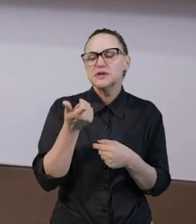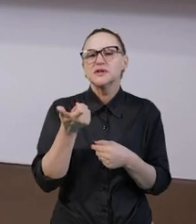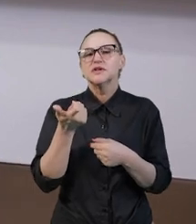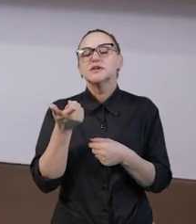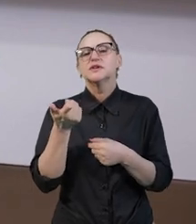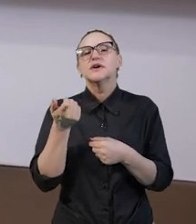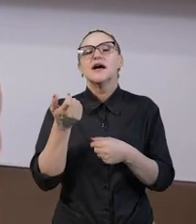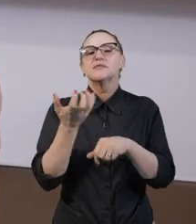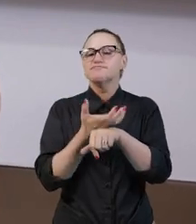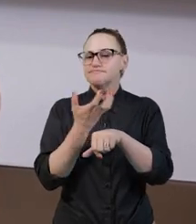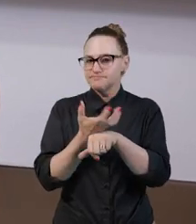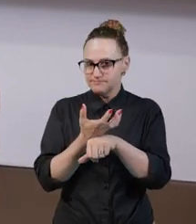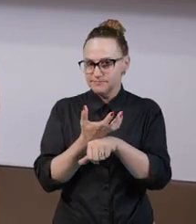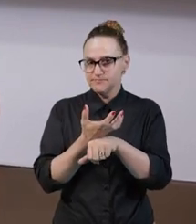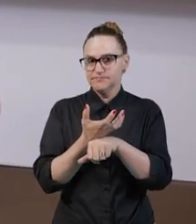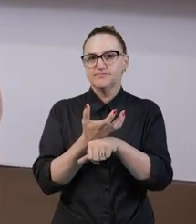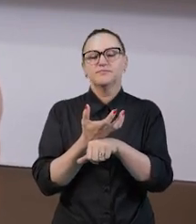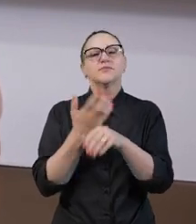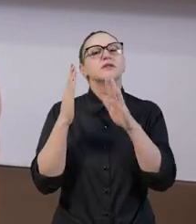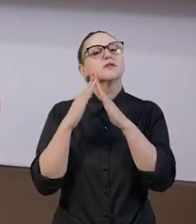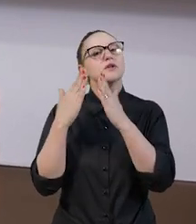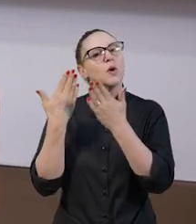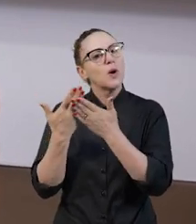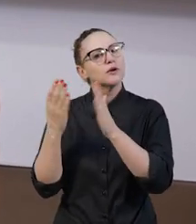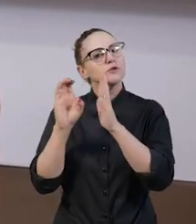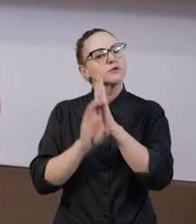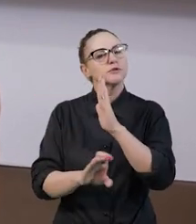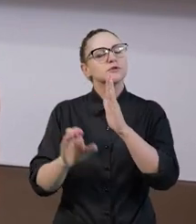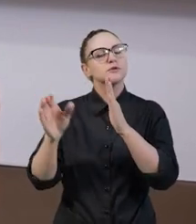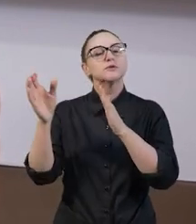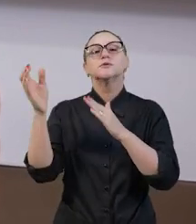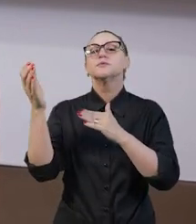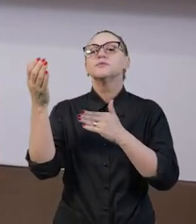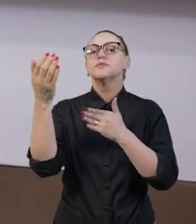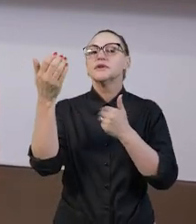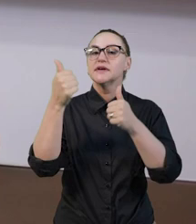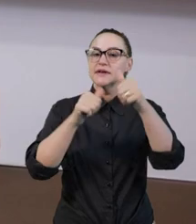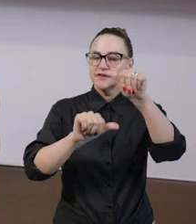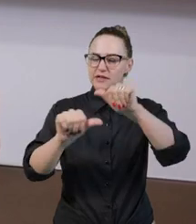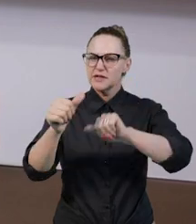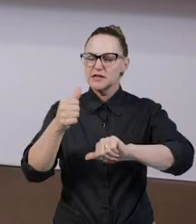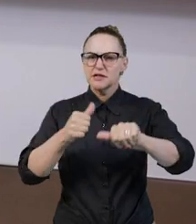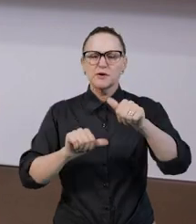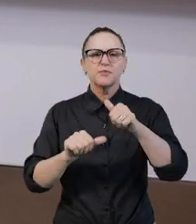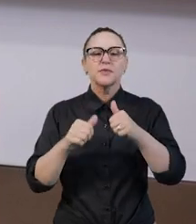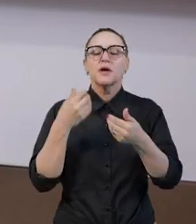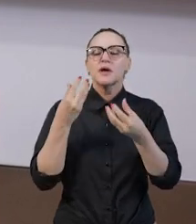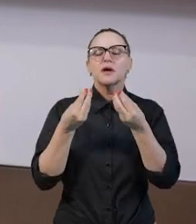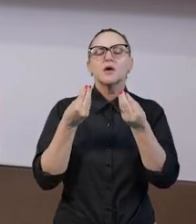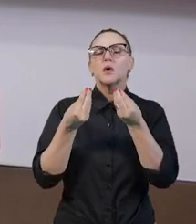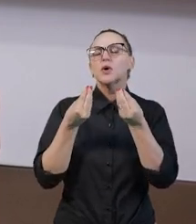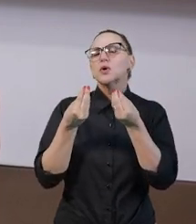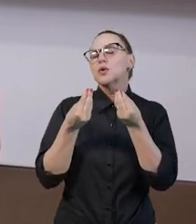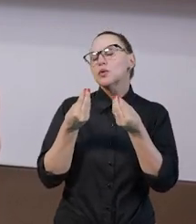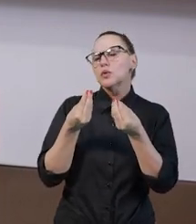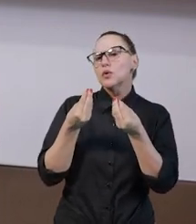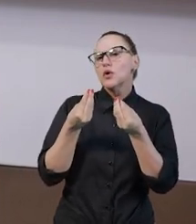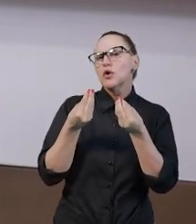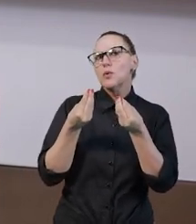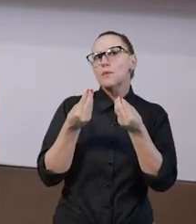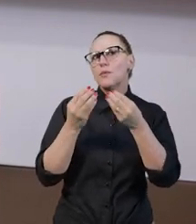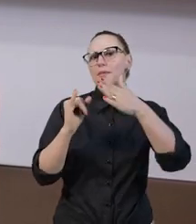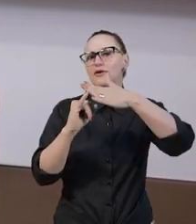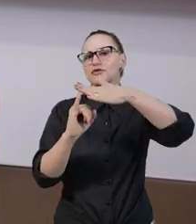avaliação basicamente essa relação triangular entre o que se constitui instituição escolar